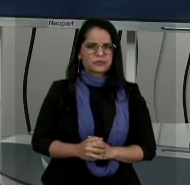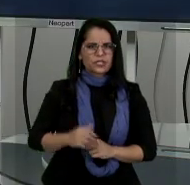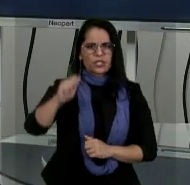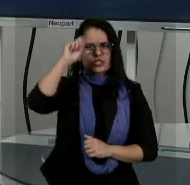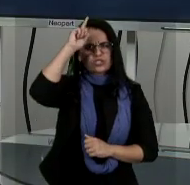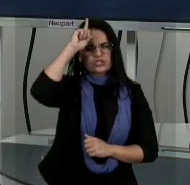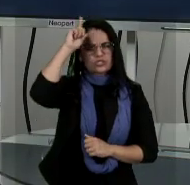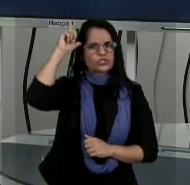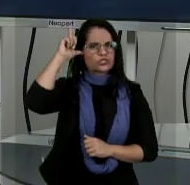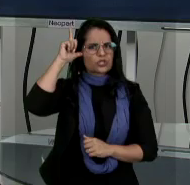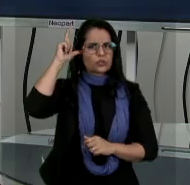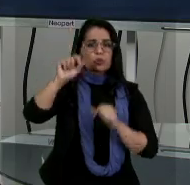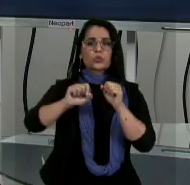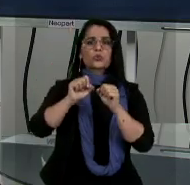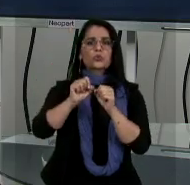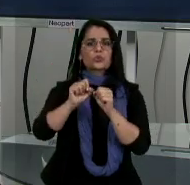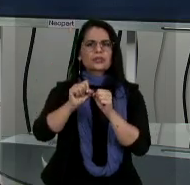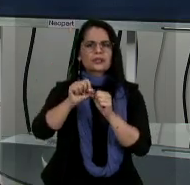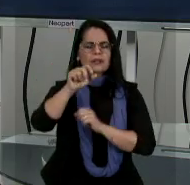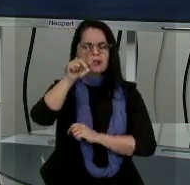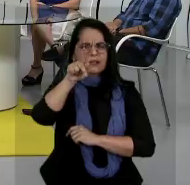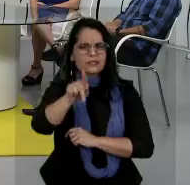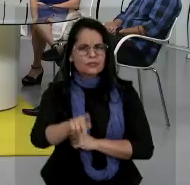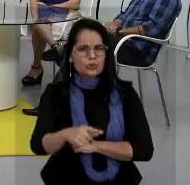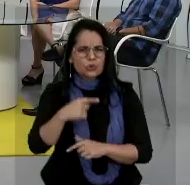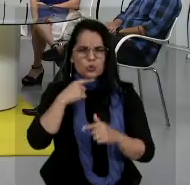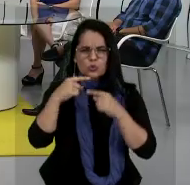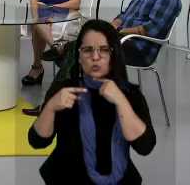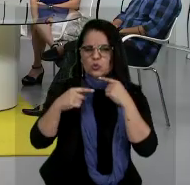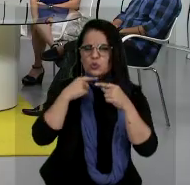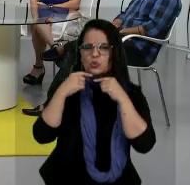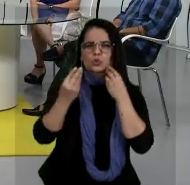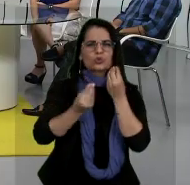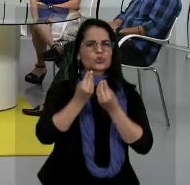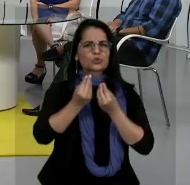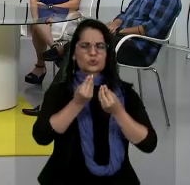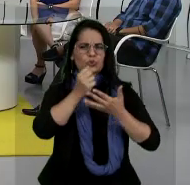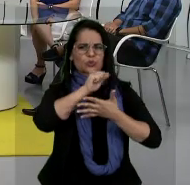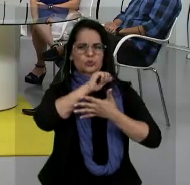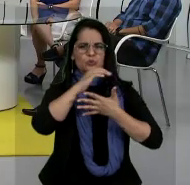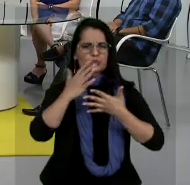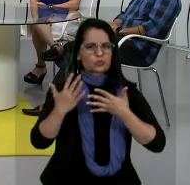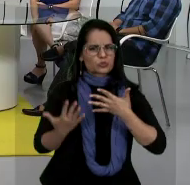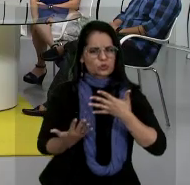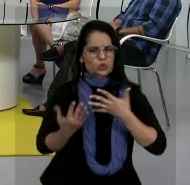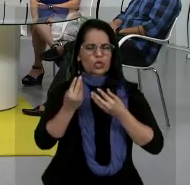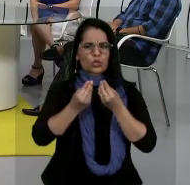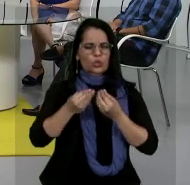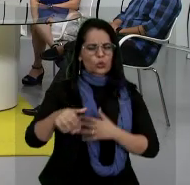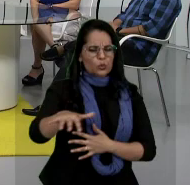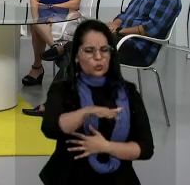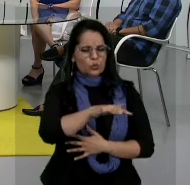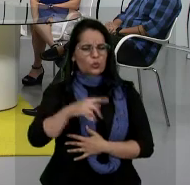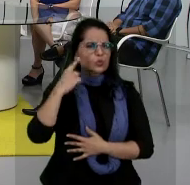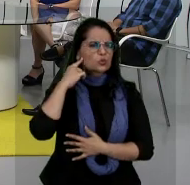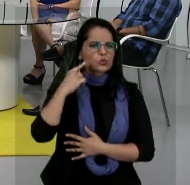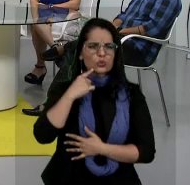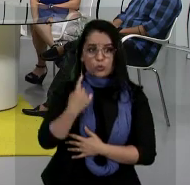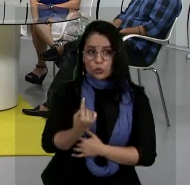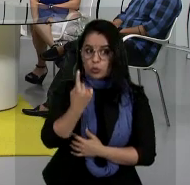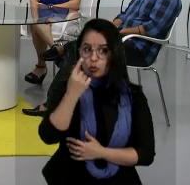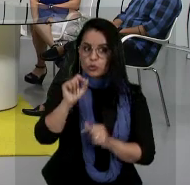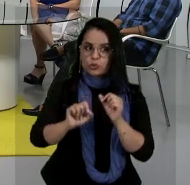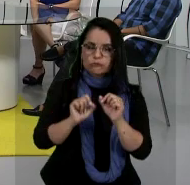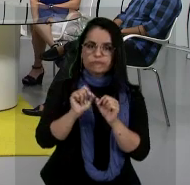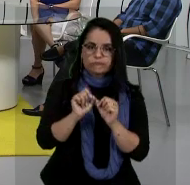Gilbert, as pessoas têm muitas dúvidas sobre Libras e o universo do surdo. Uma